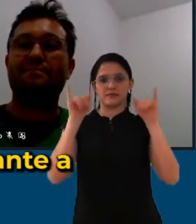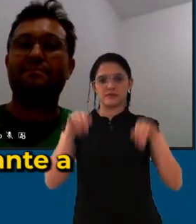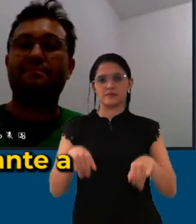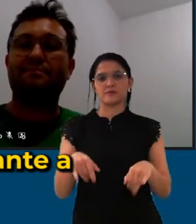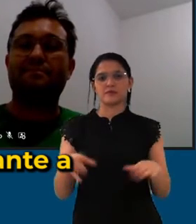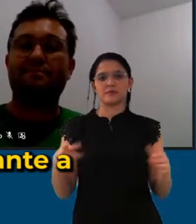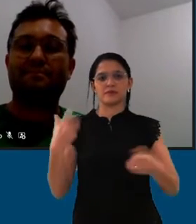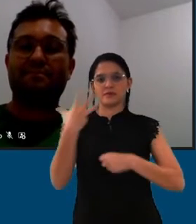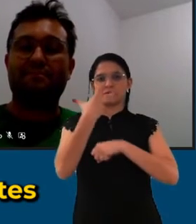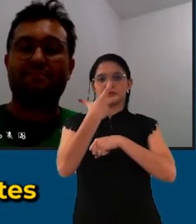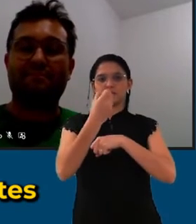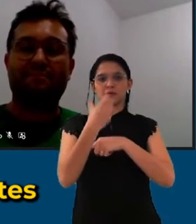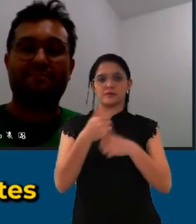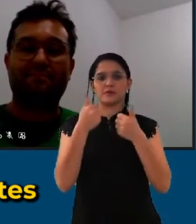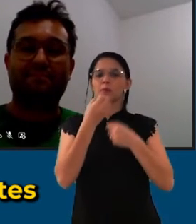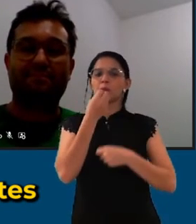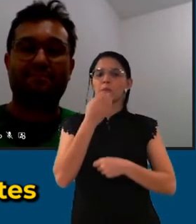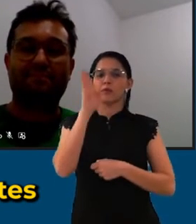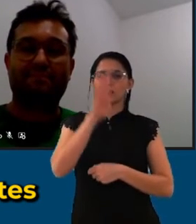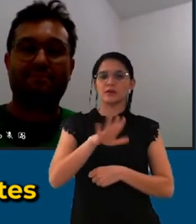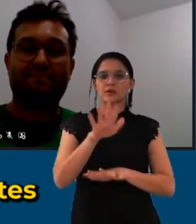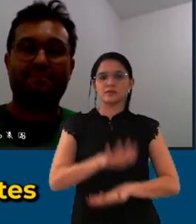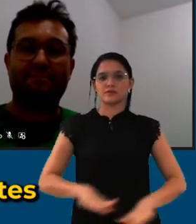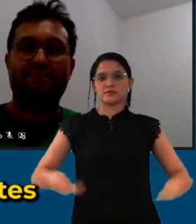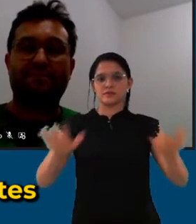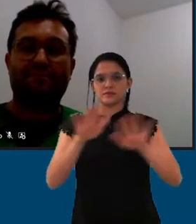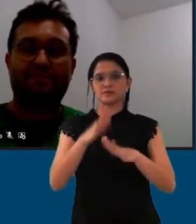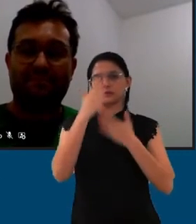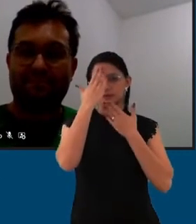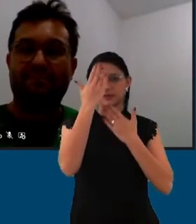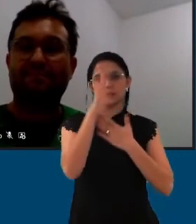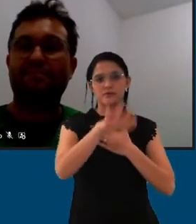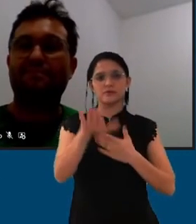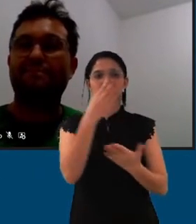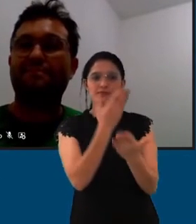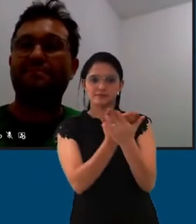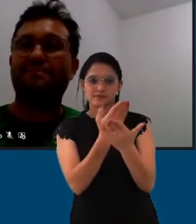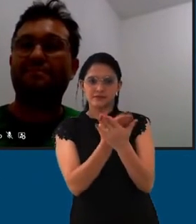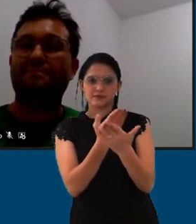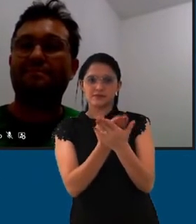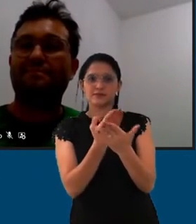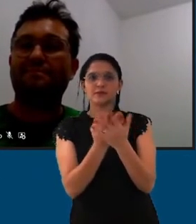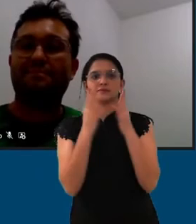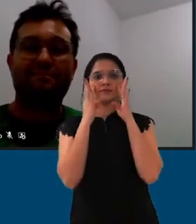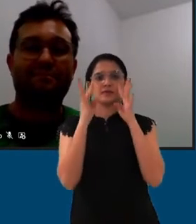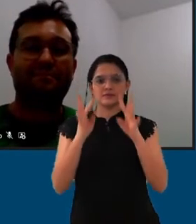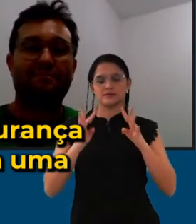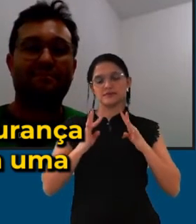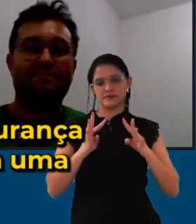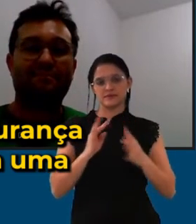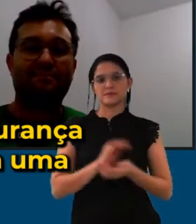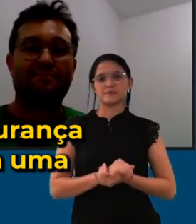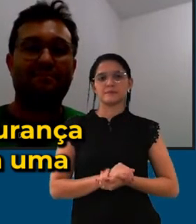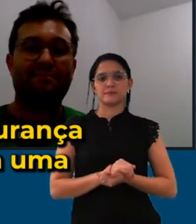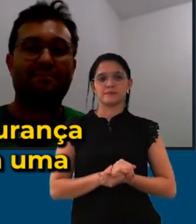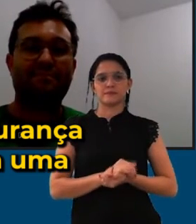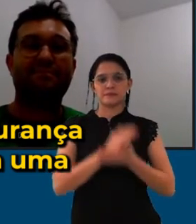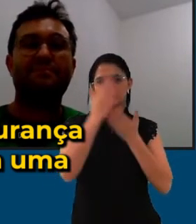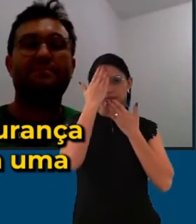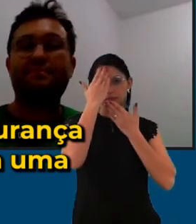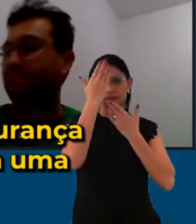a gravação, e boa tarde a todos, obrigado aos estudantes também, obrigada aqui o pessoal